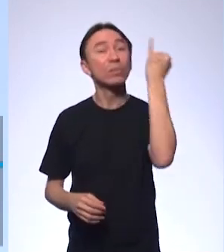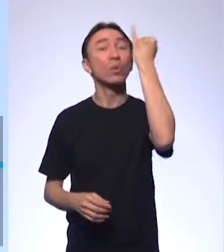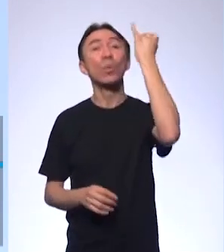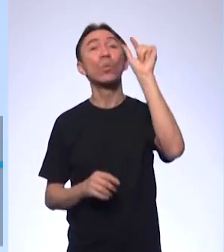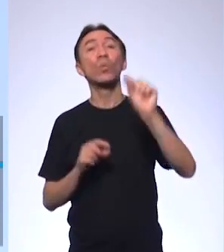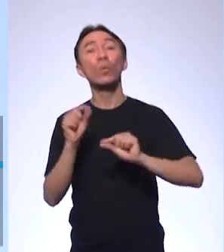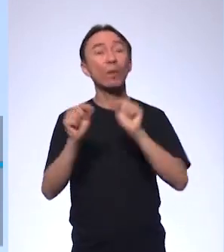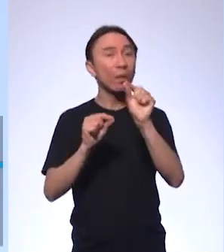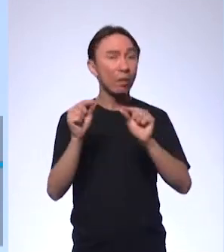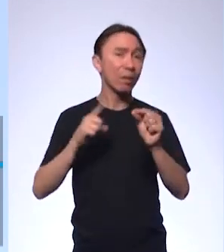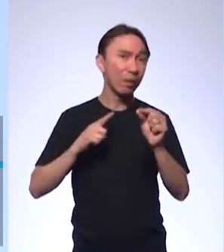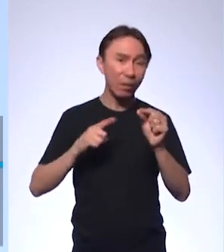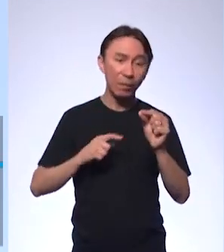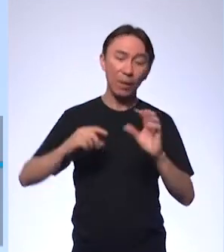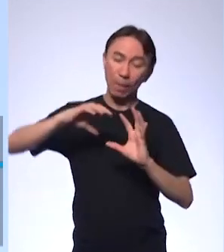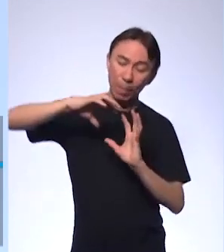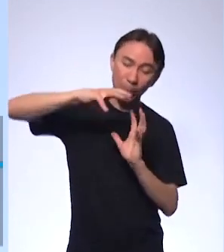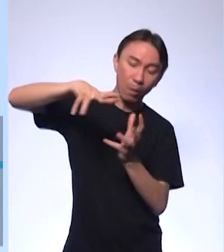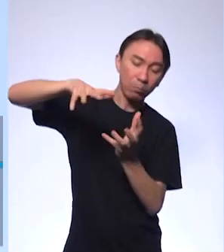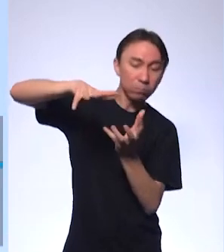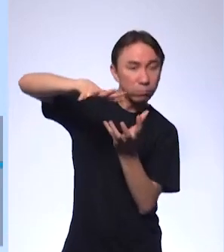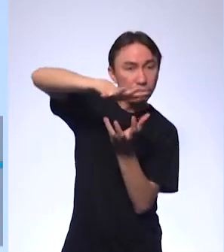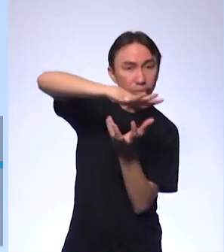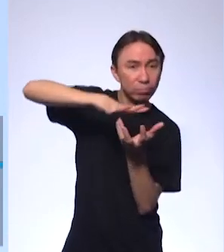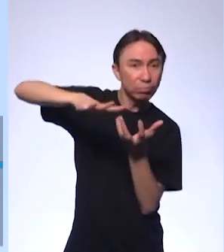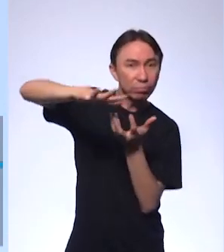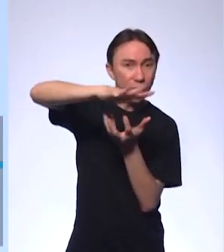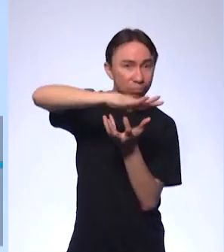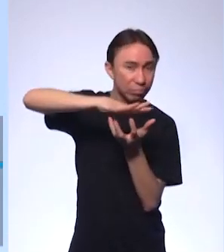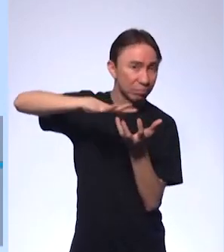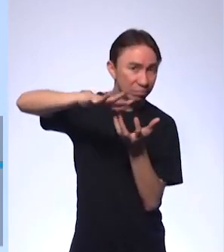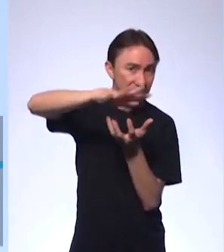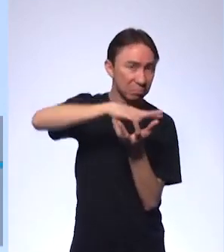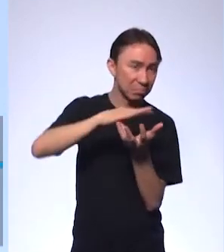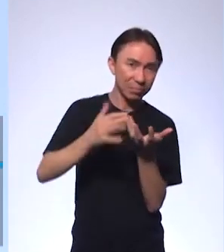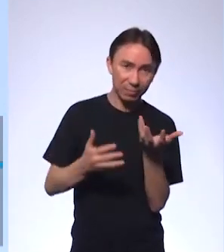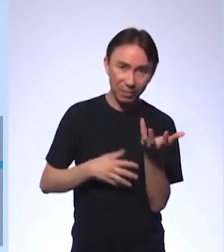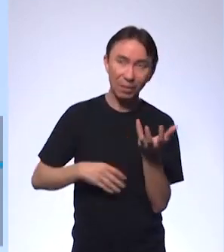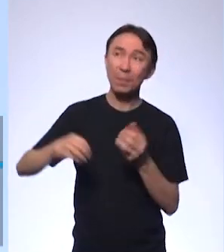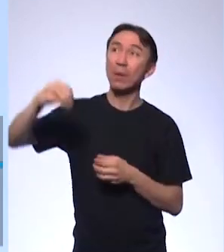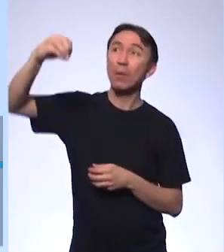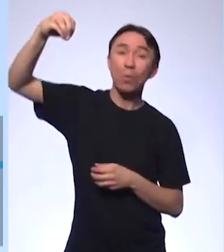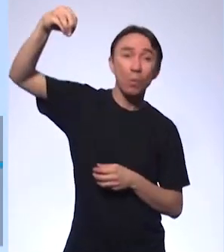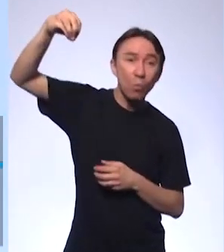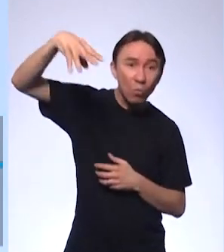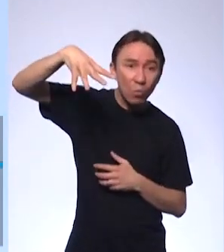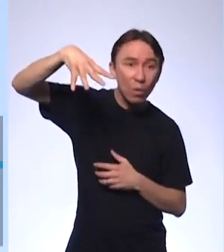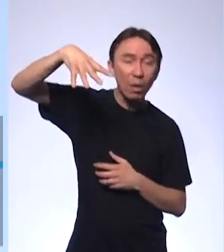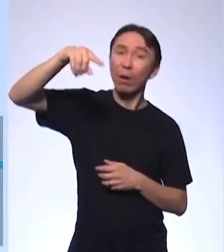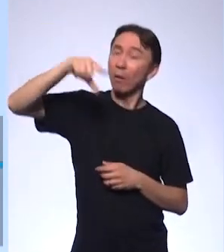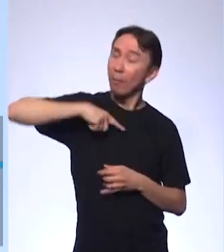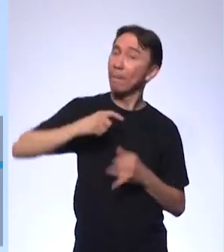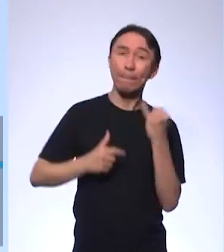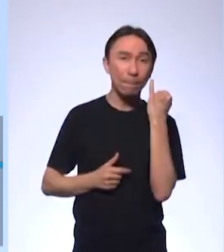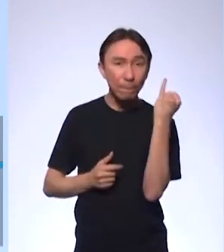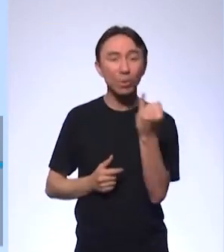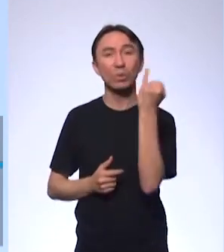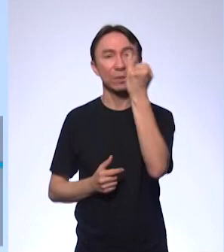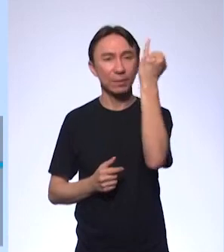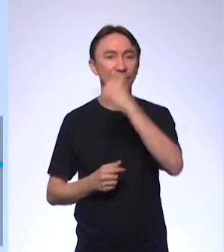nesse ecossistema ali, né, o início desse ecossistema. Então, a luz ela é extremamente importante para isso. Né? Então,